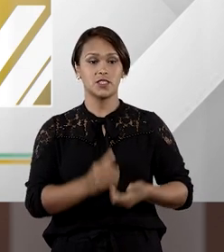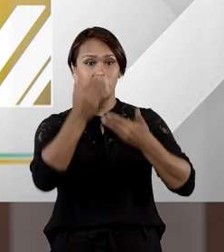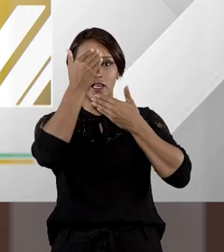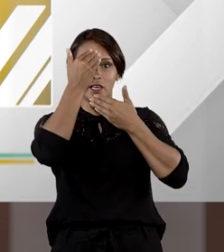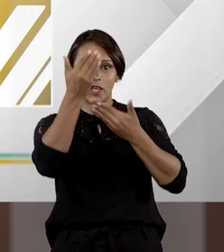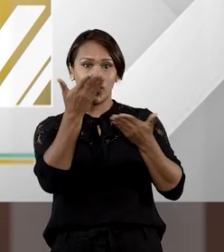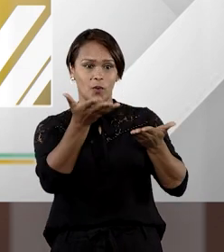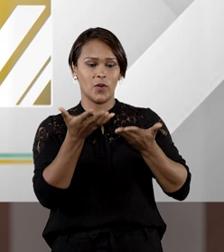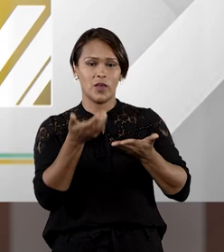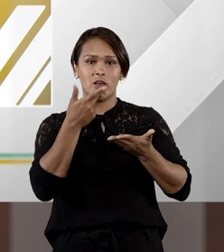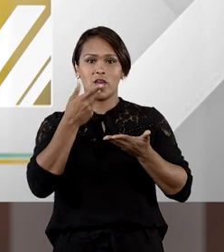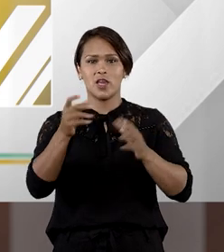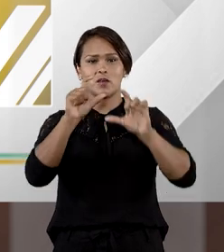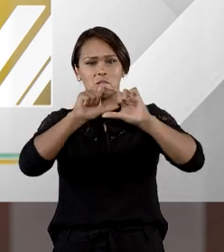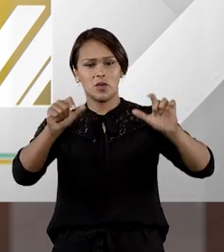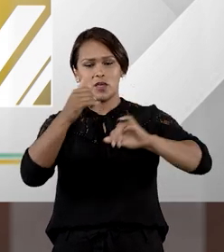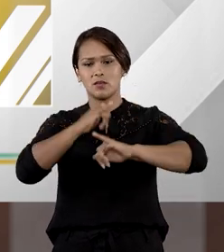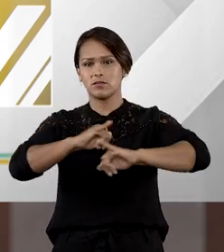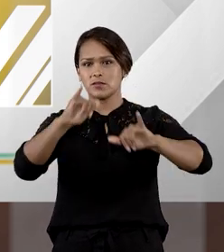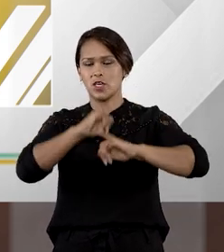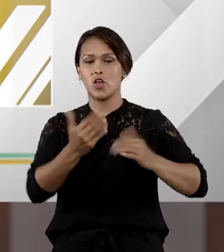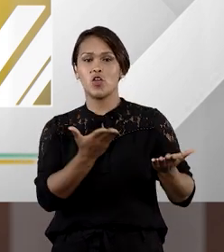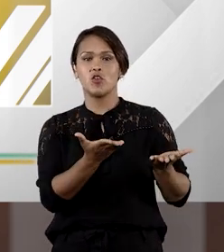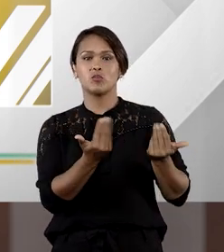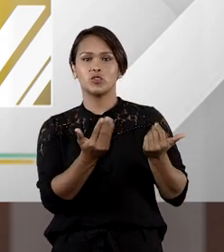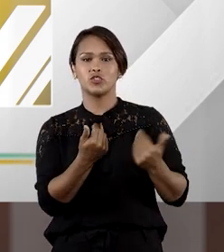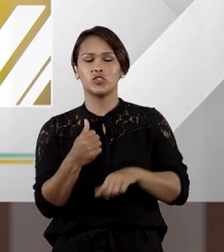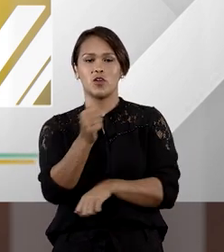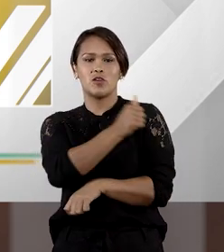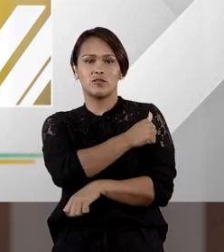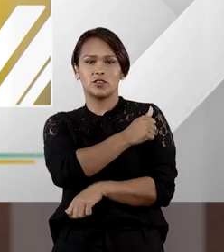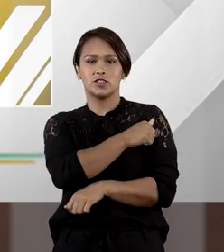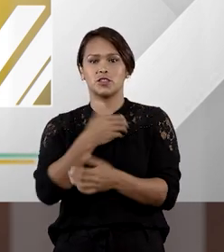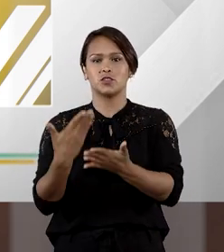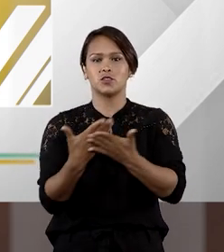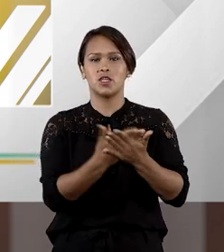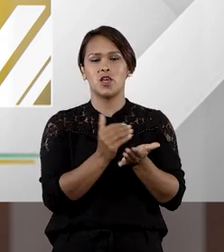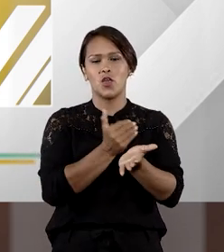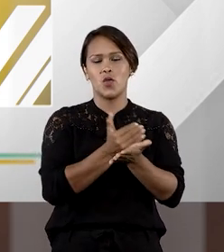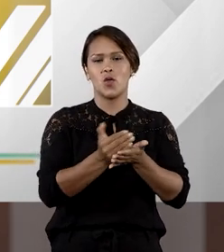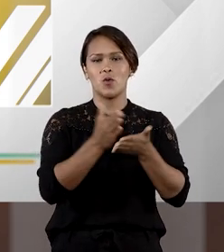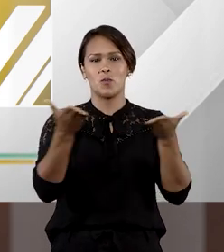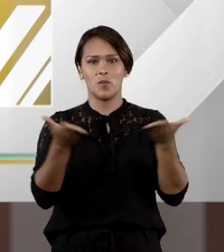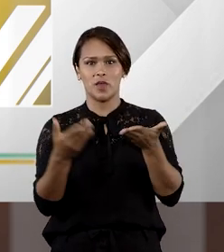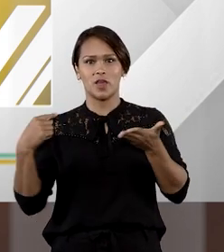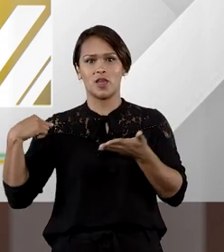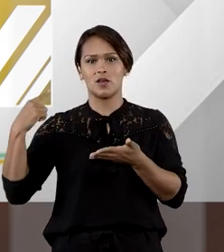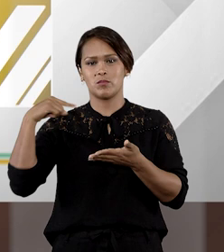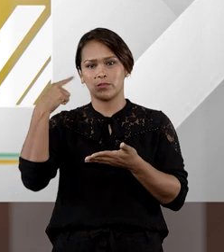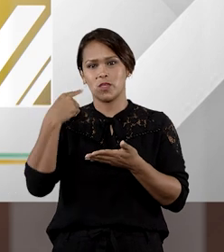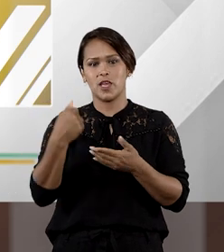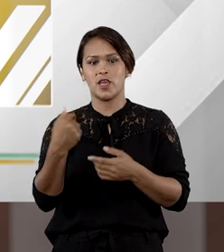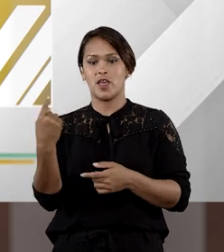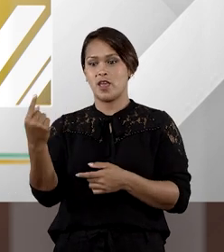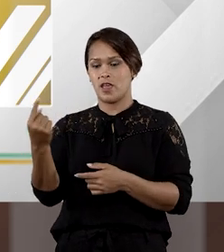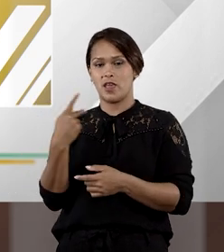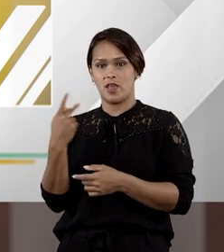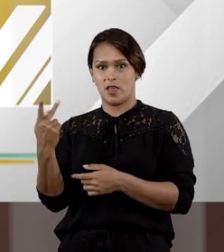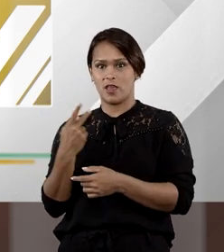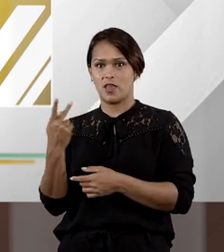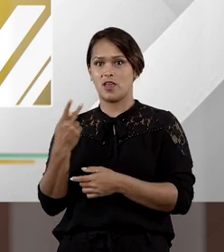Muito obrigado, eu quero mandar uma mensagem aí para os jovens estudantes, né, que começam a carreira, lembrando que eu e a Fernanda